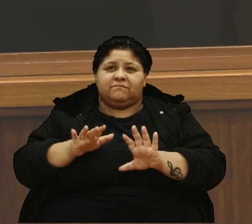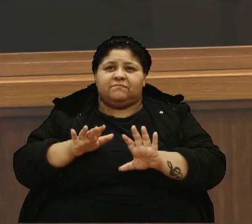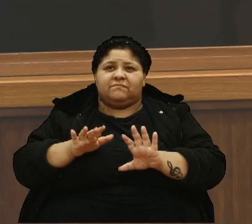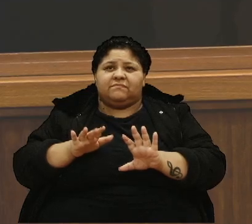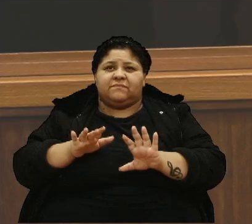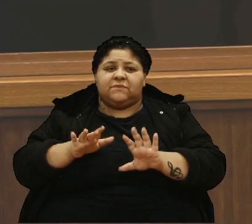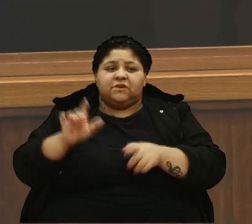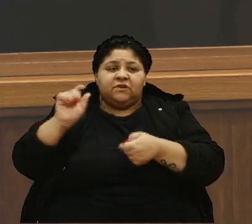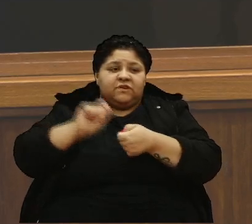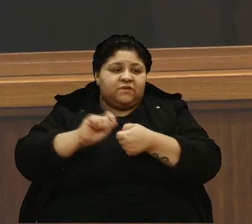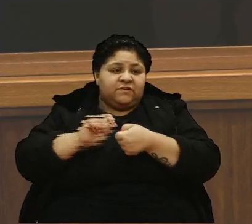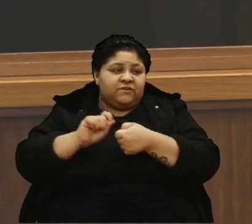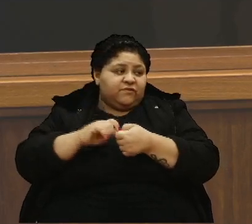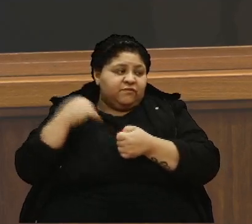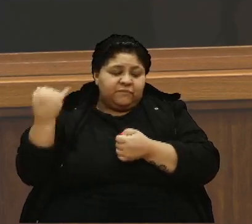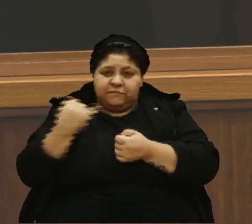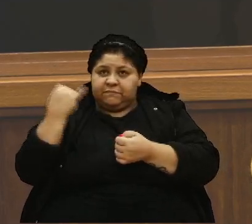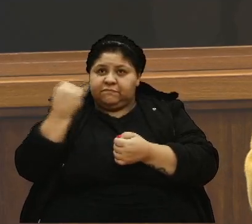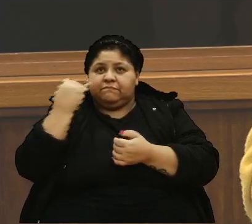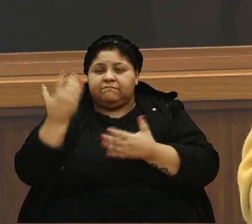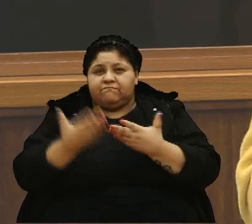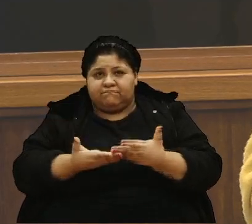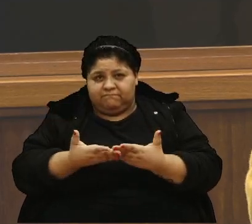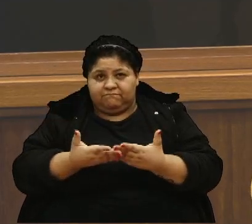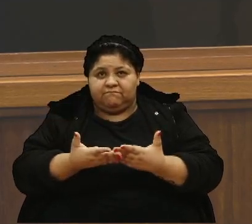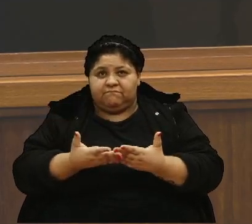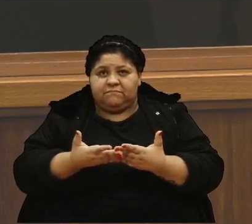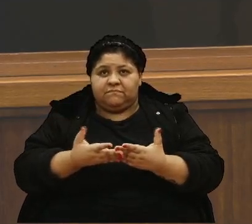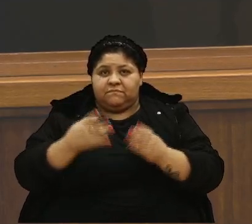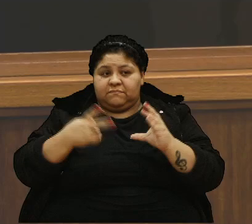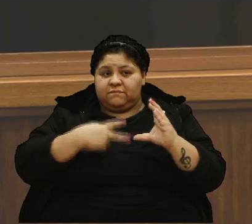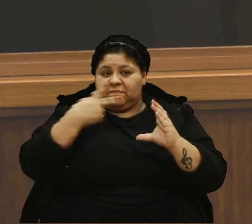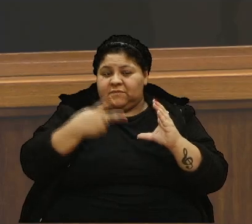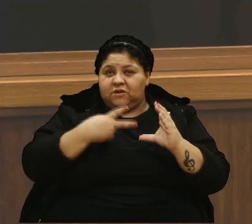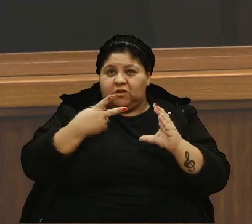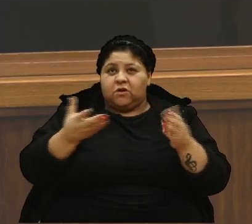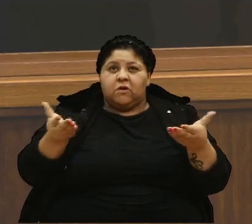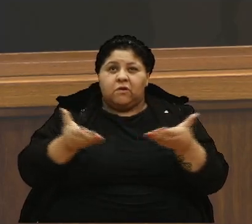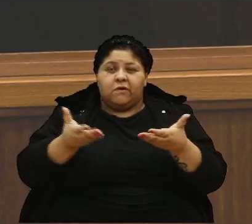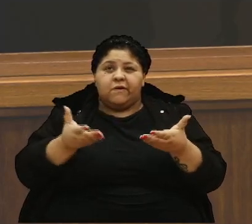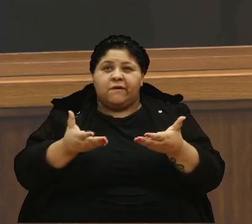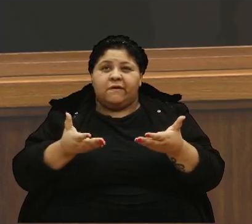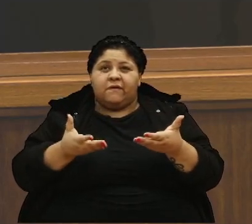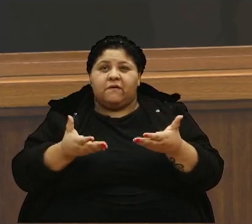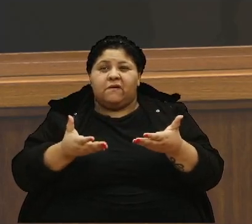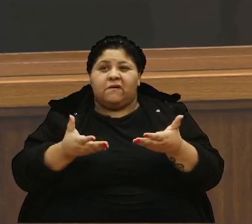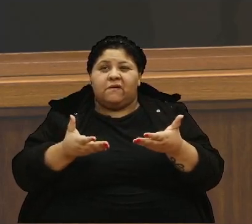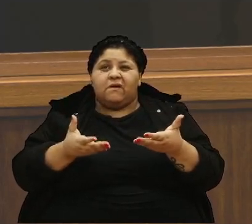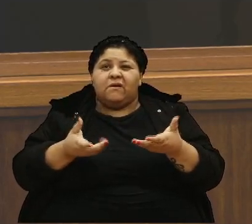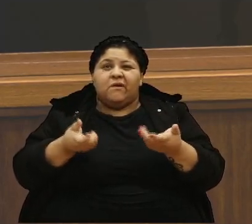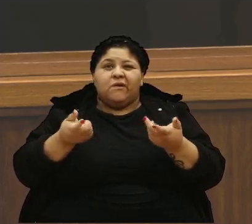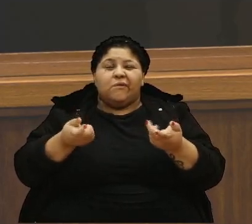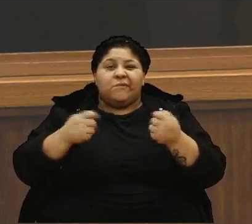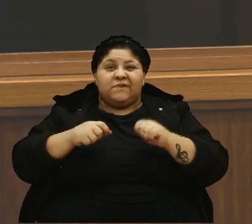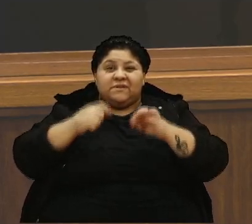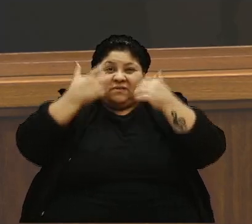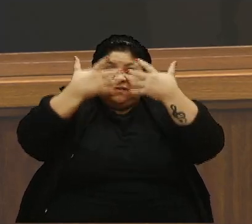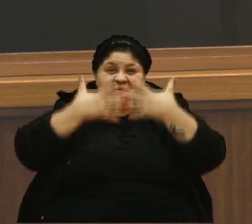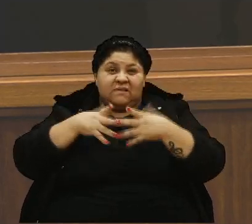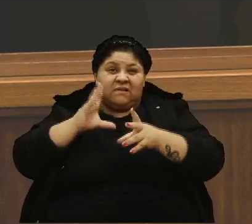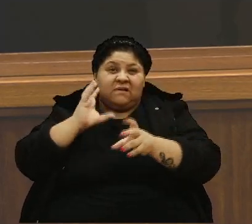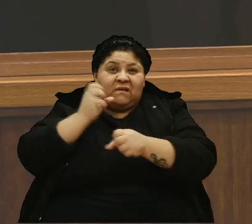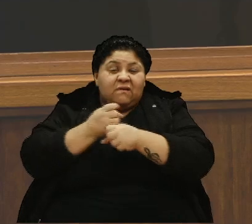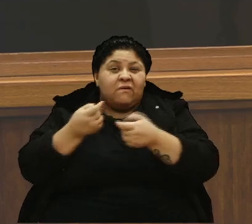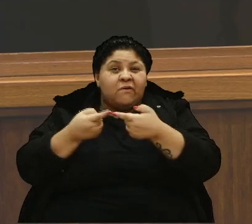eu estava fazendo uma coisa muito importante da Câmara, inclusive estou devendo a prestação de contas, mas